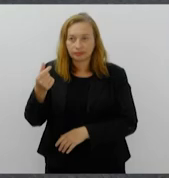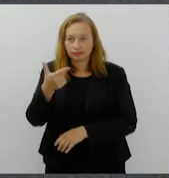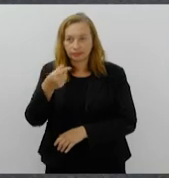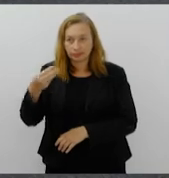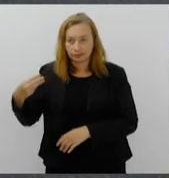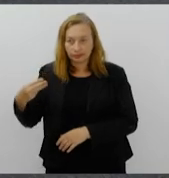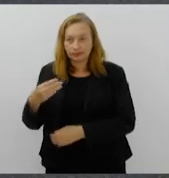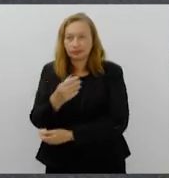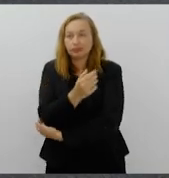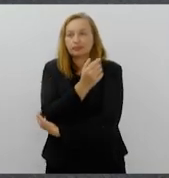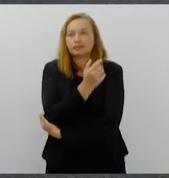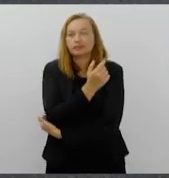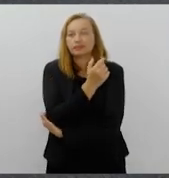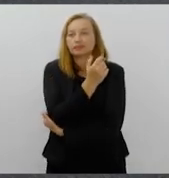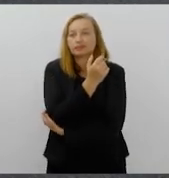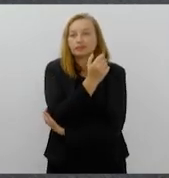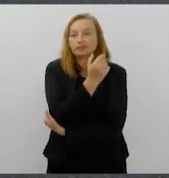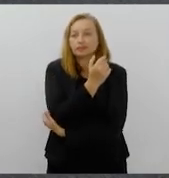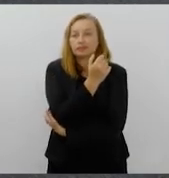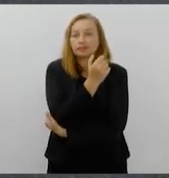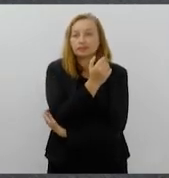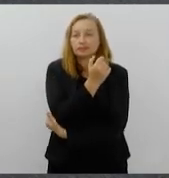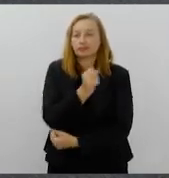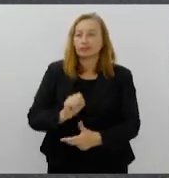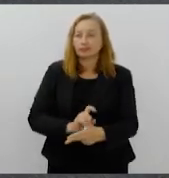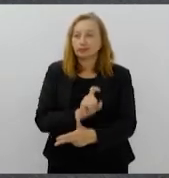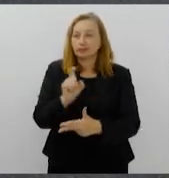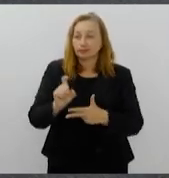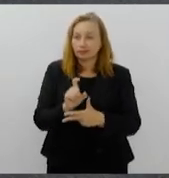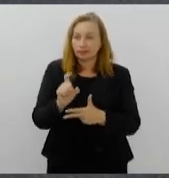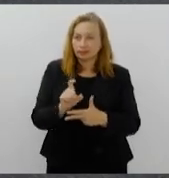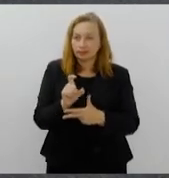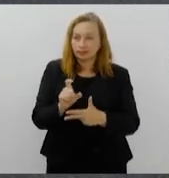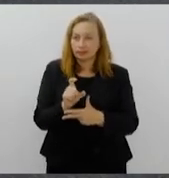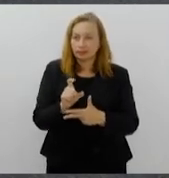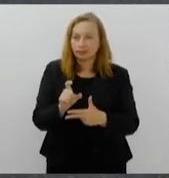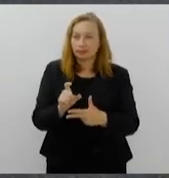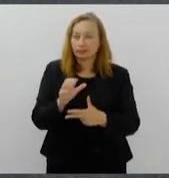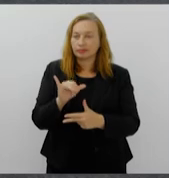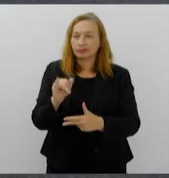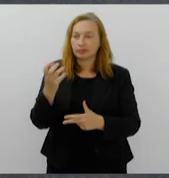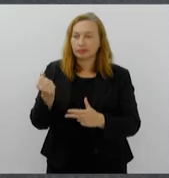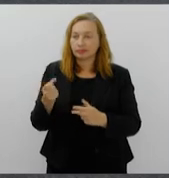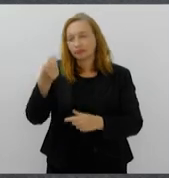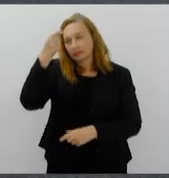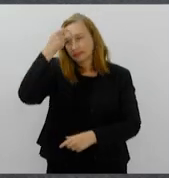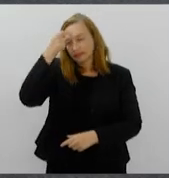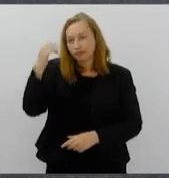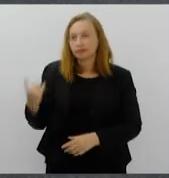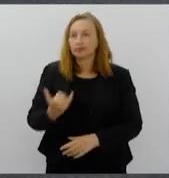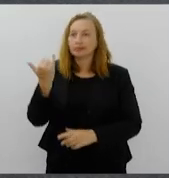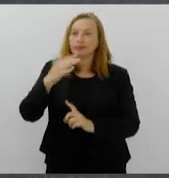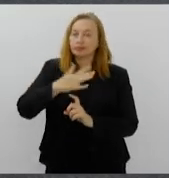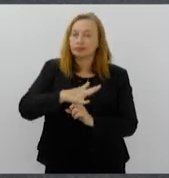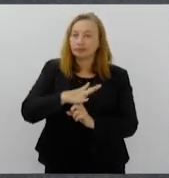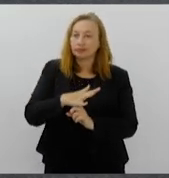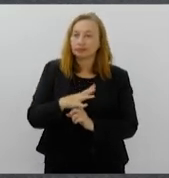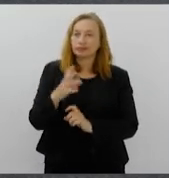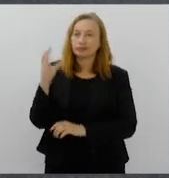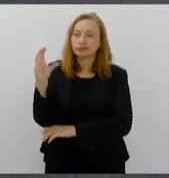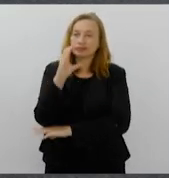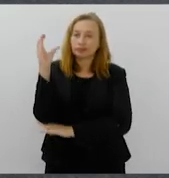2027/2023, que autoriza o Poder Executivo a realizar campanha de conscientização sobre a importância das feiras científicas